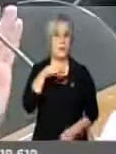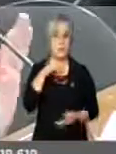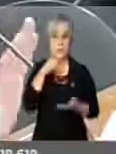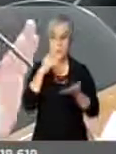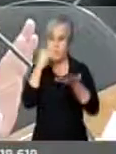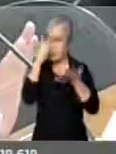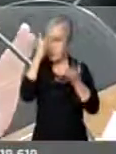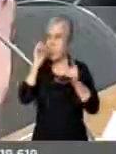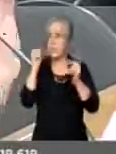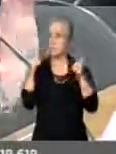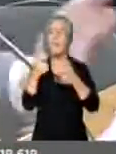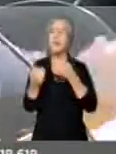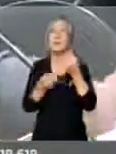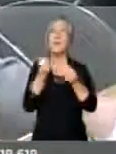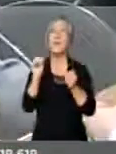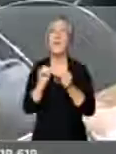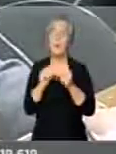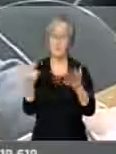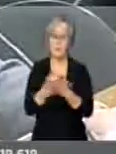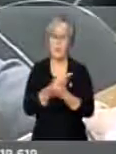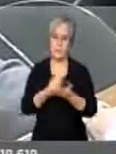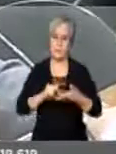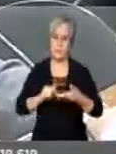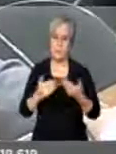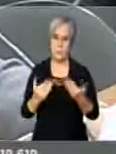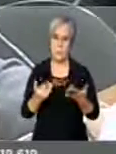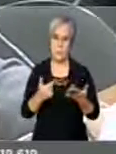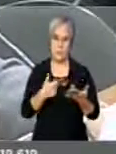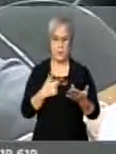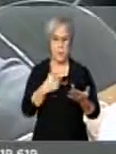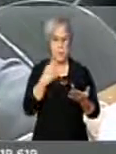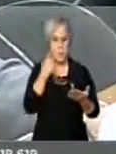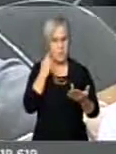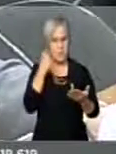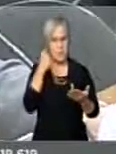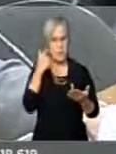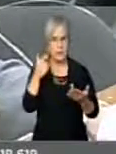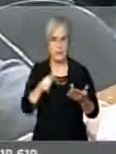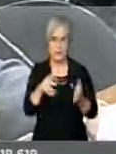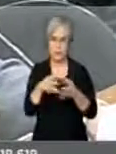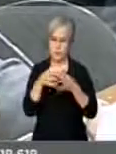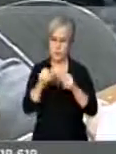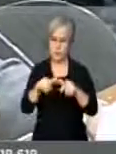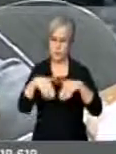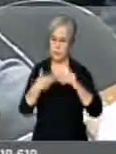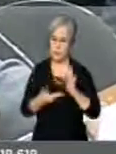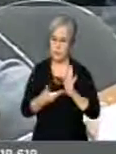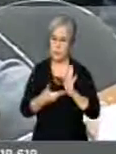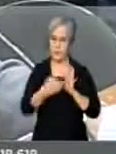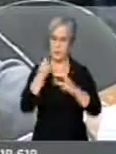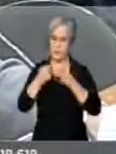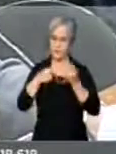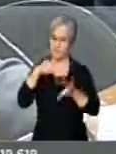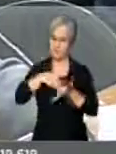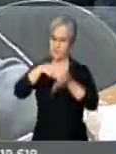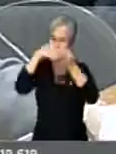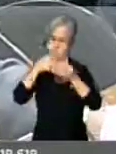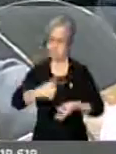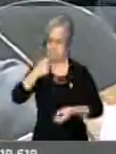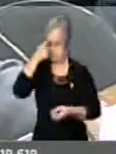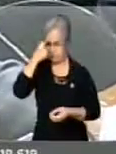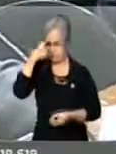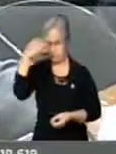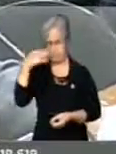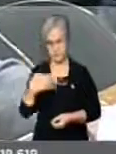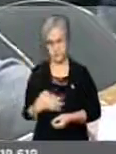E cheirava muito mal. Pois bem, senhor presidente, eu tenho a impressão que, mais uma vez, o plenário da Câmara se postou de maneira bastante ajuizada,